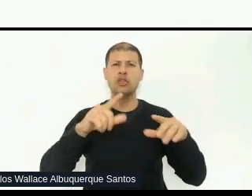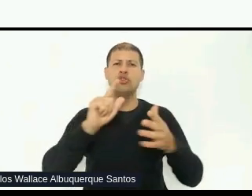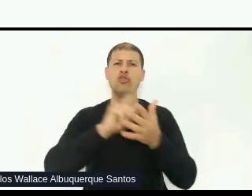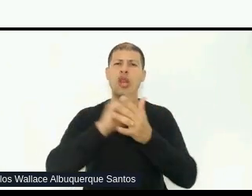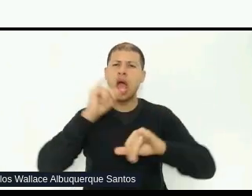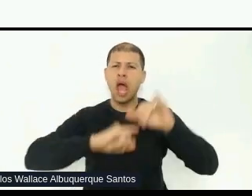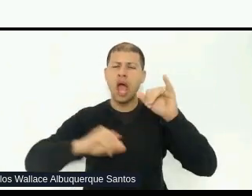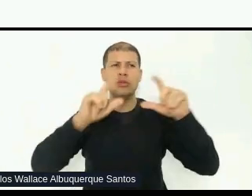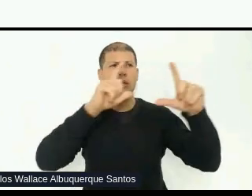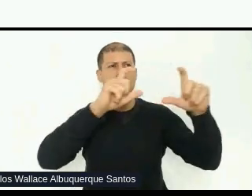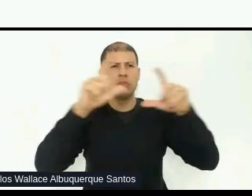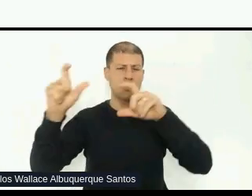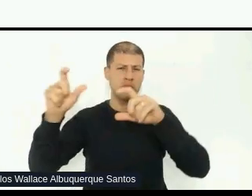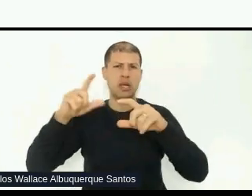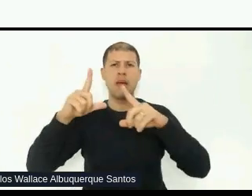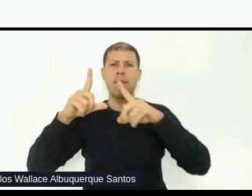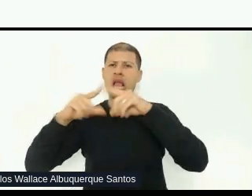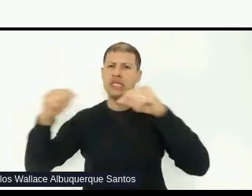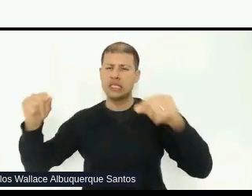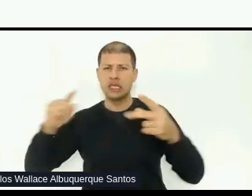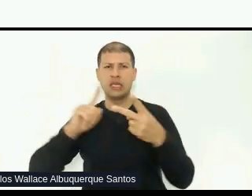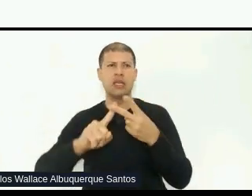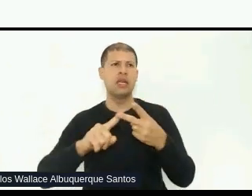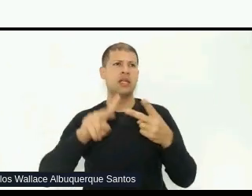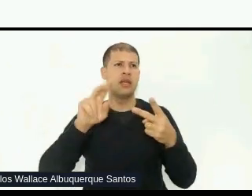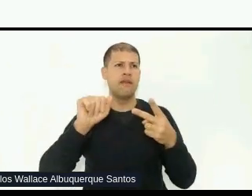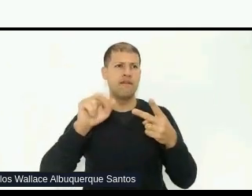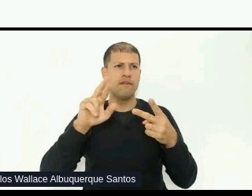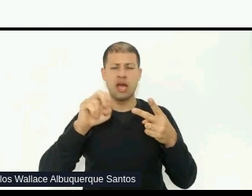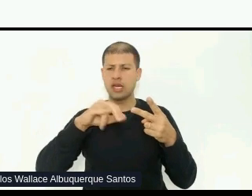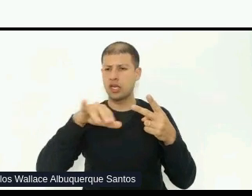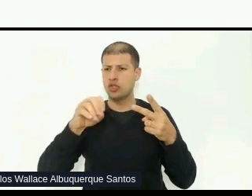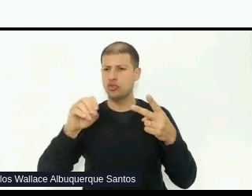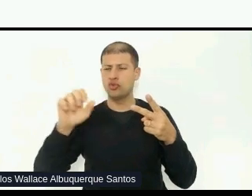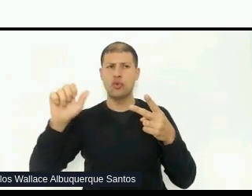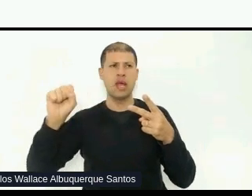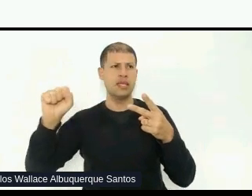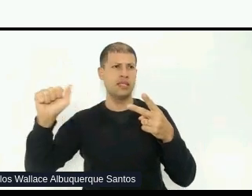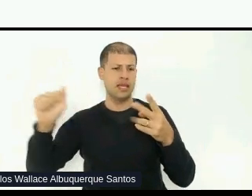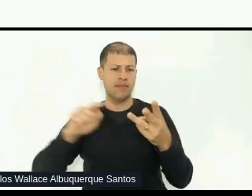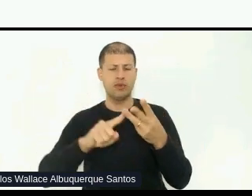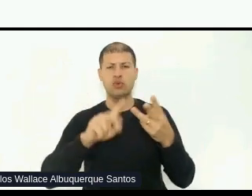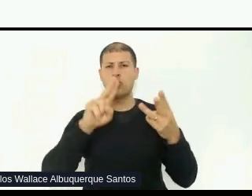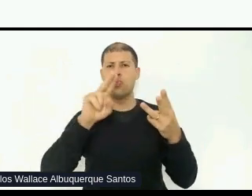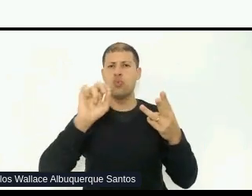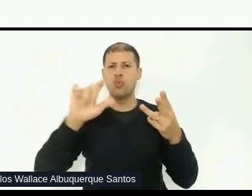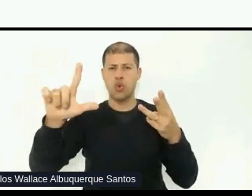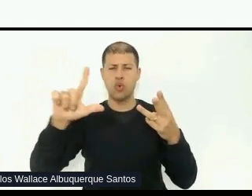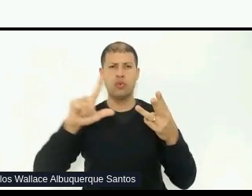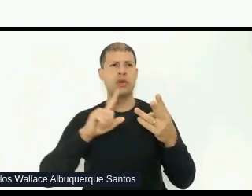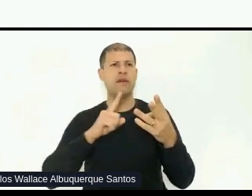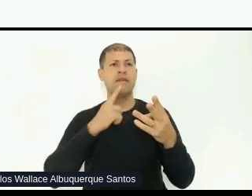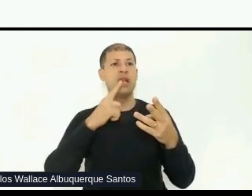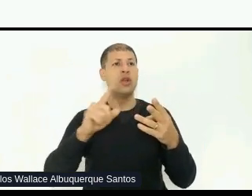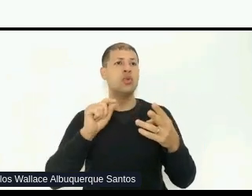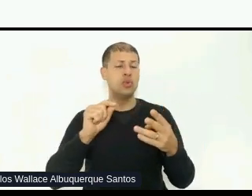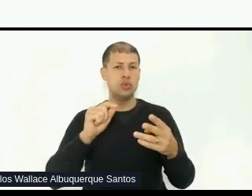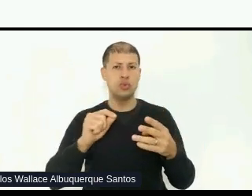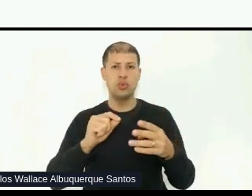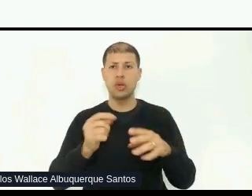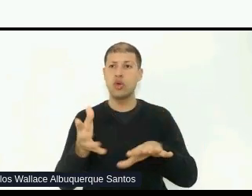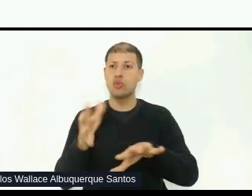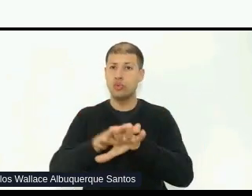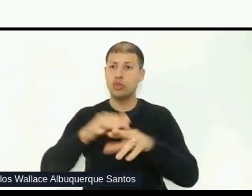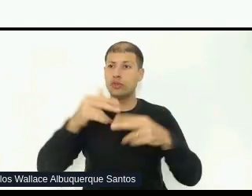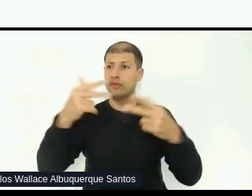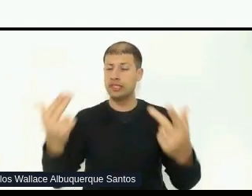Jornal de Brasília, outro do Varejo SA, outra do UOL, colocando, né, que promover a inclusão e a diversidade dentro das empresas